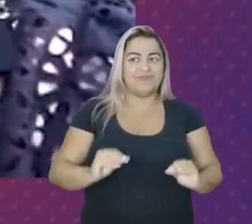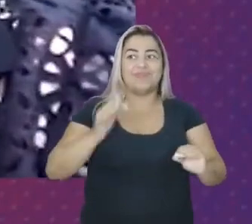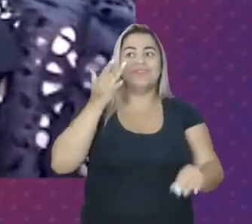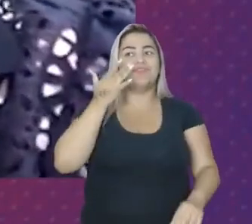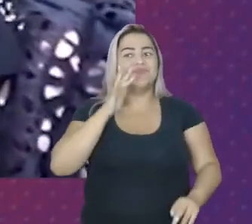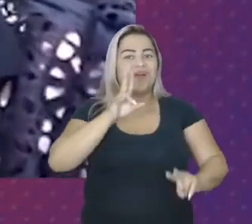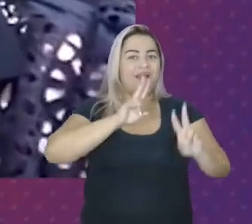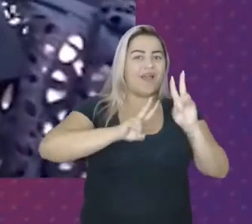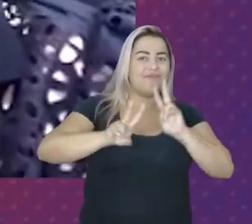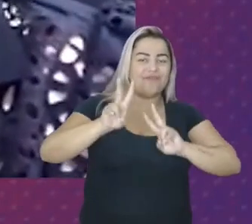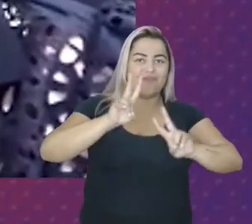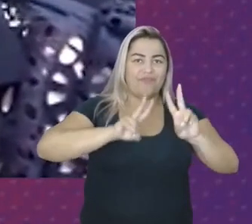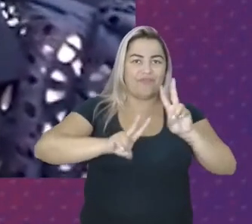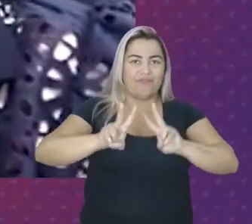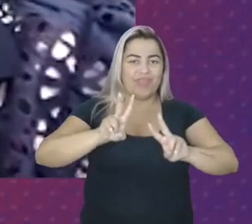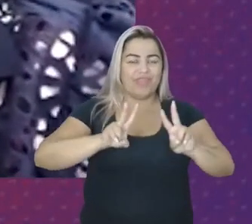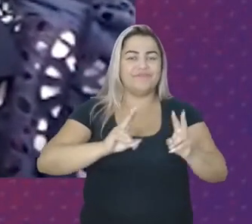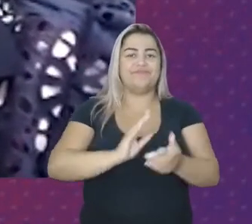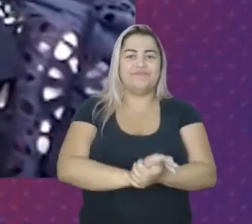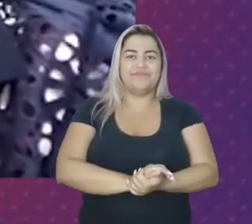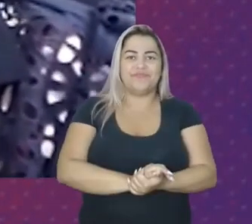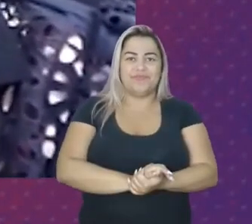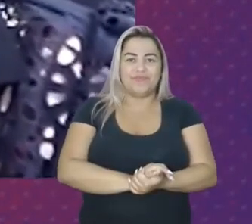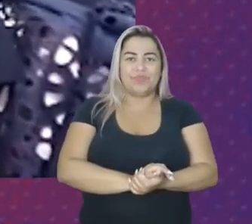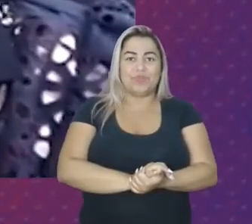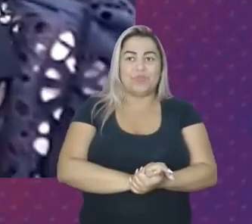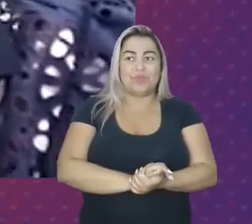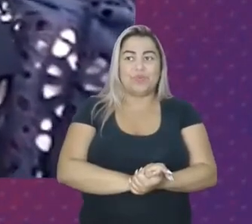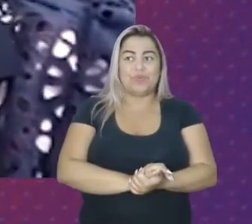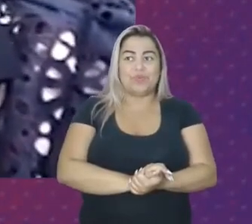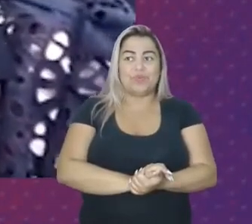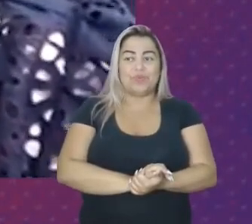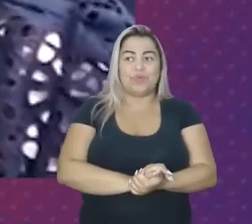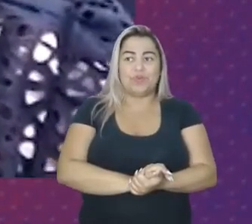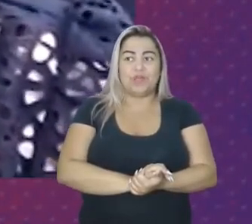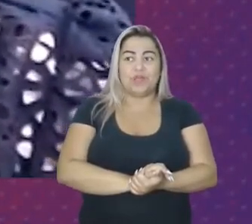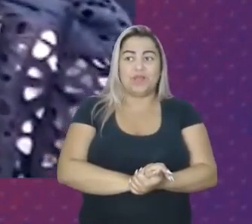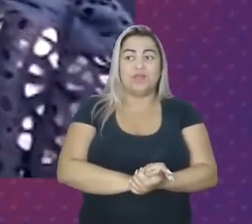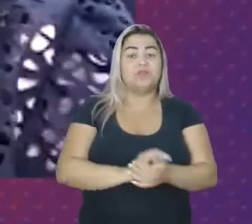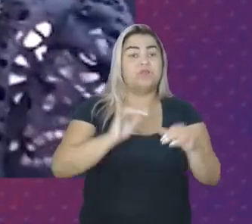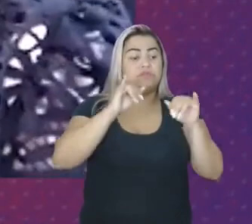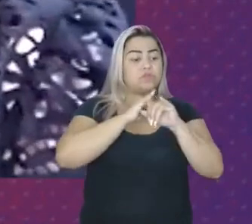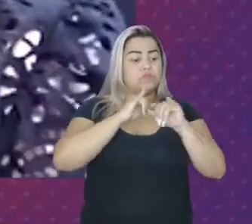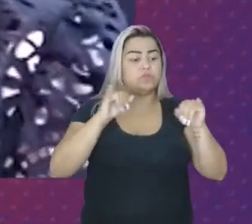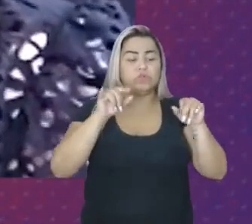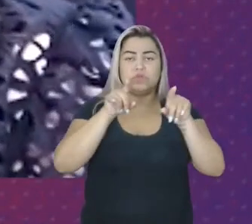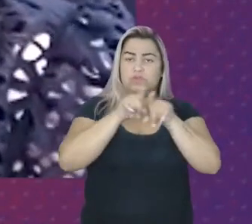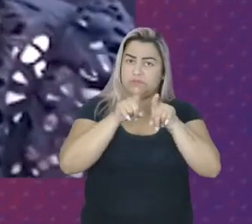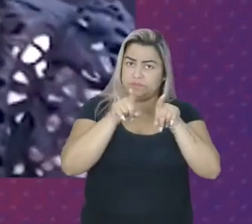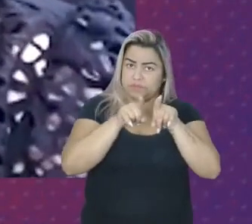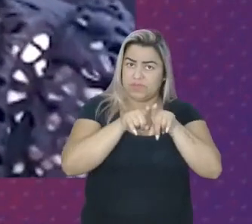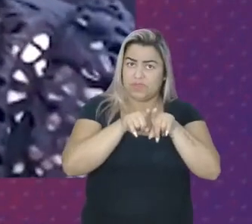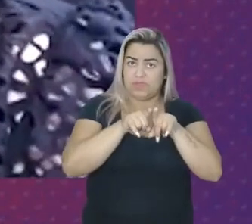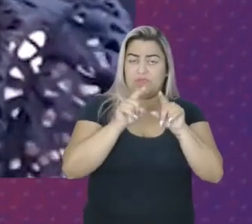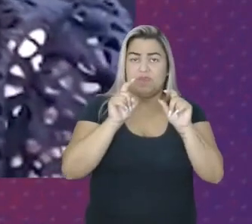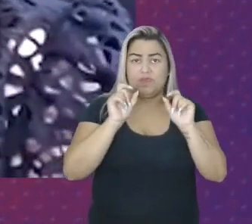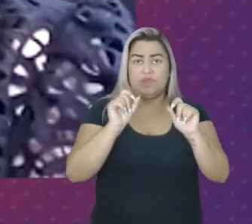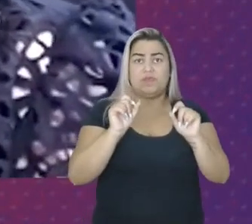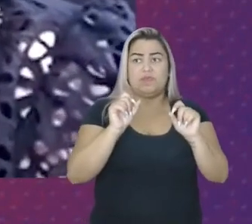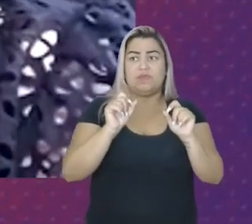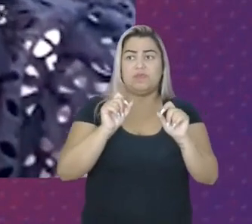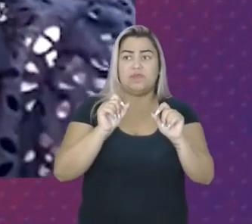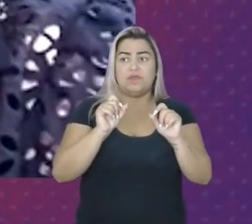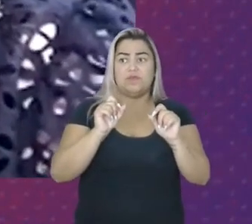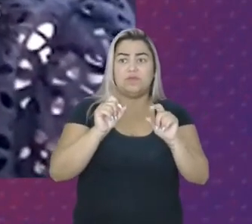você vai estar participando aí deste momento de formação, de encontro, através